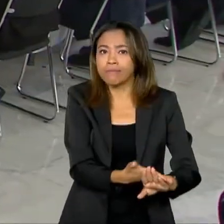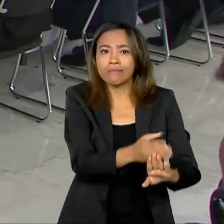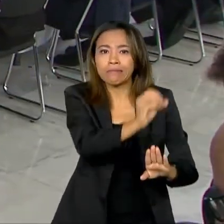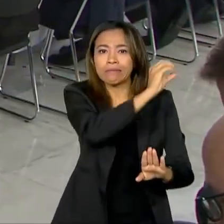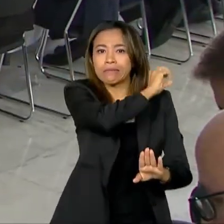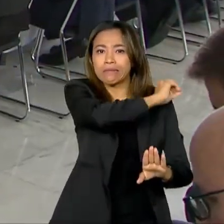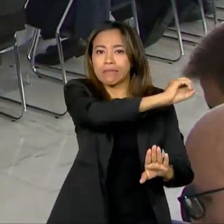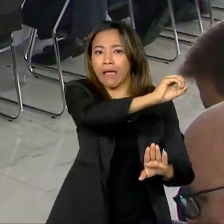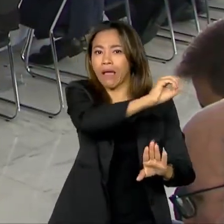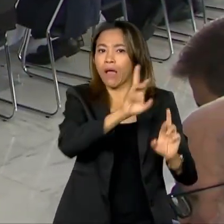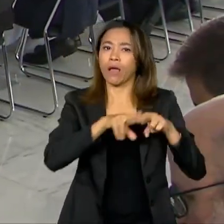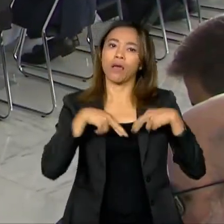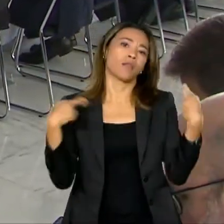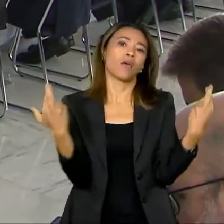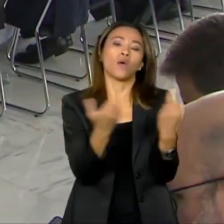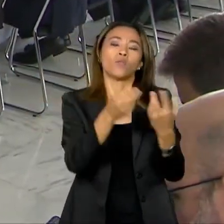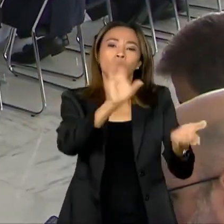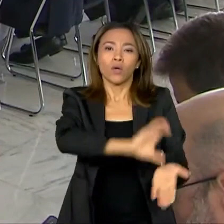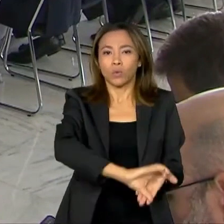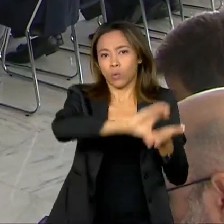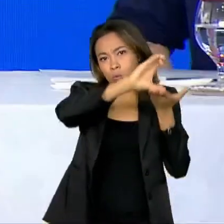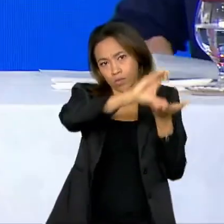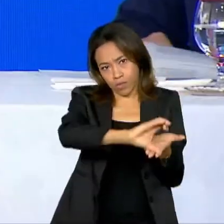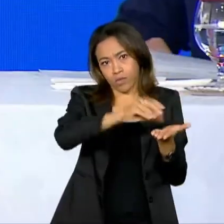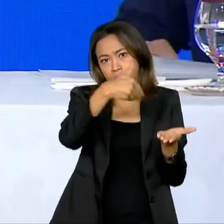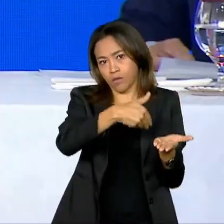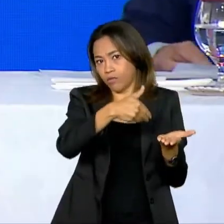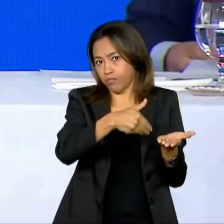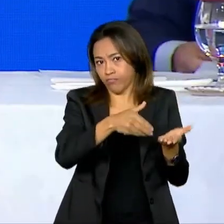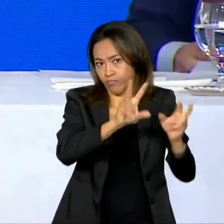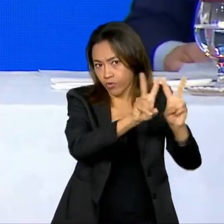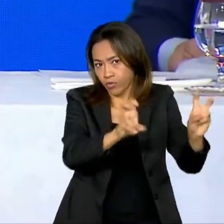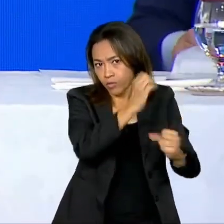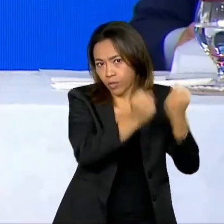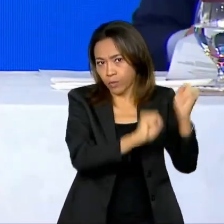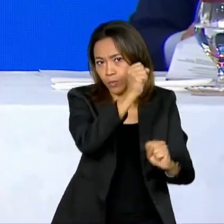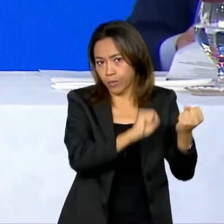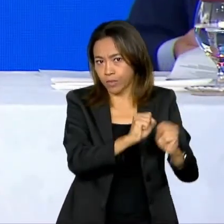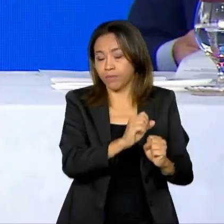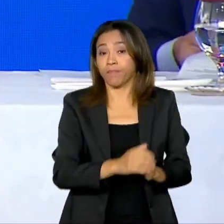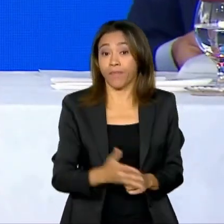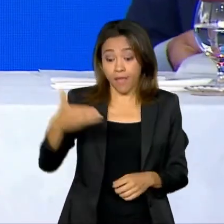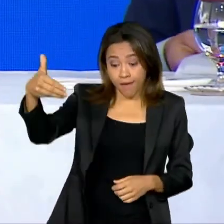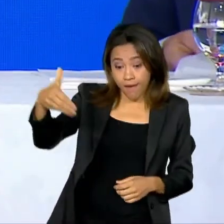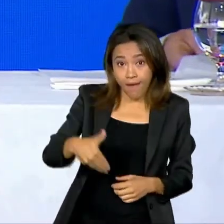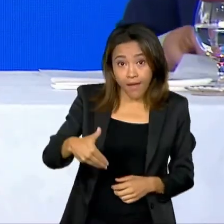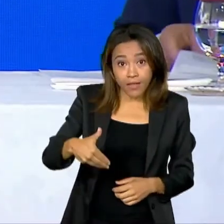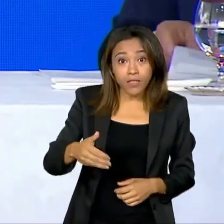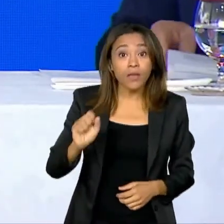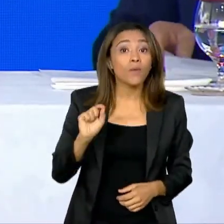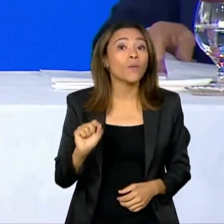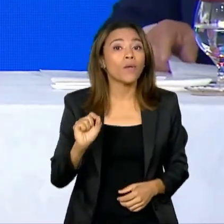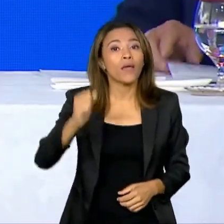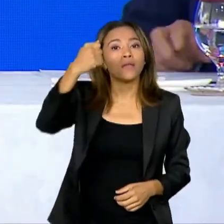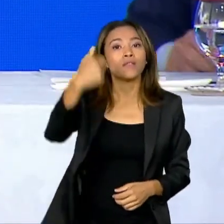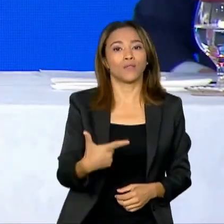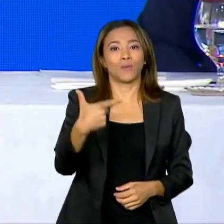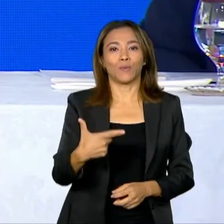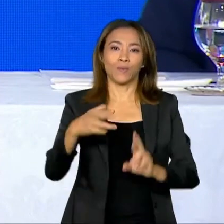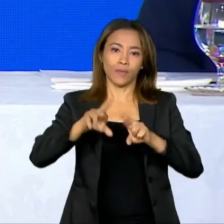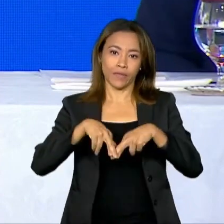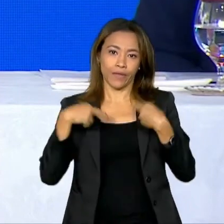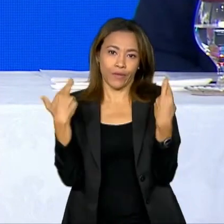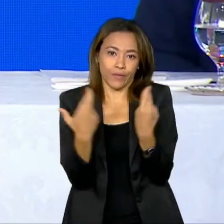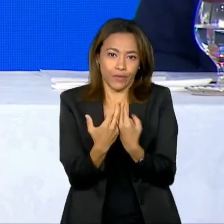do Conselho Nacional de Desenvolvimento Industrial. E esta já é a segunda reunião